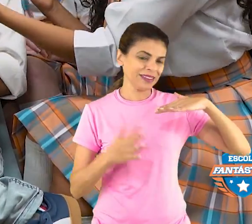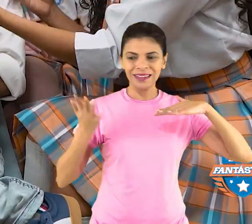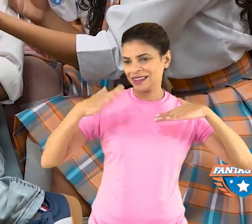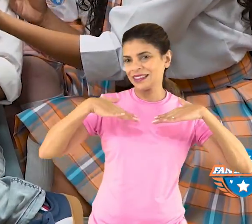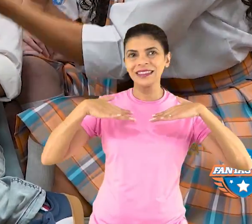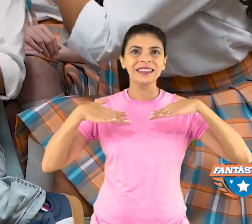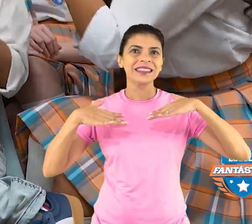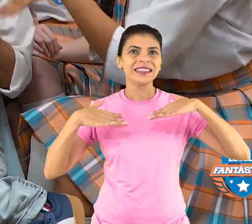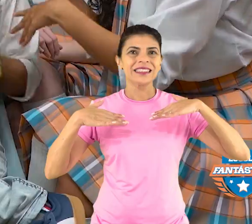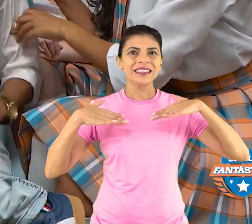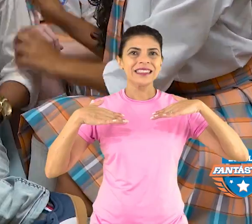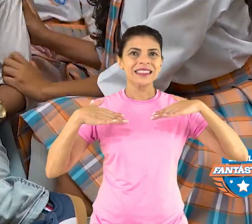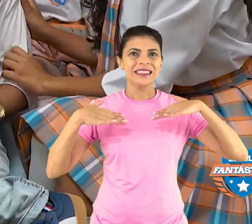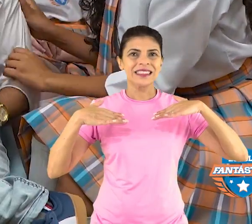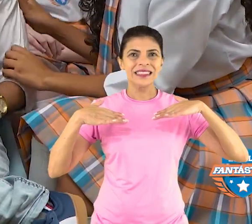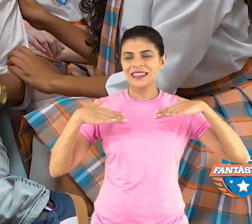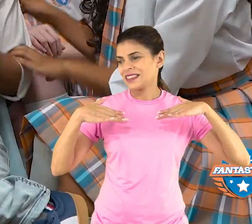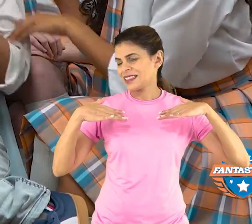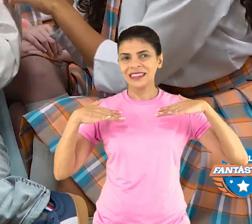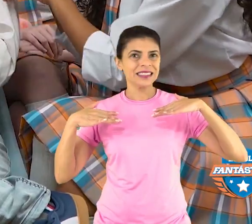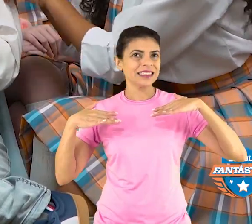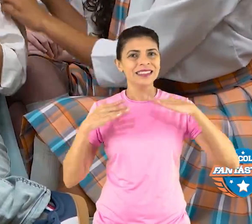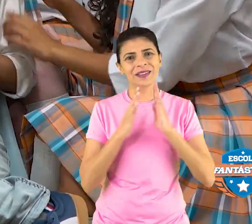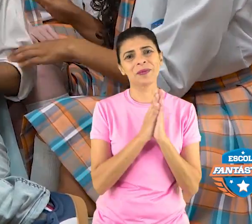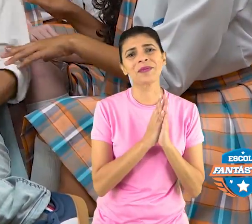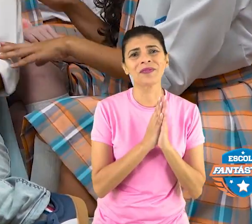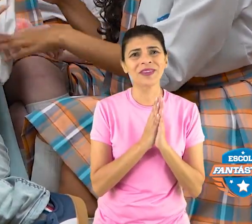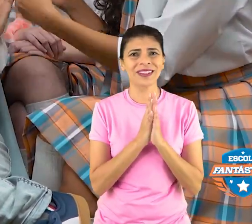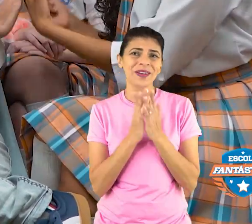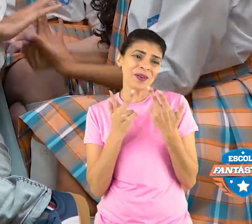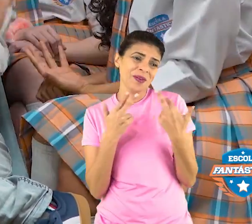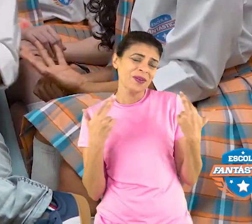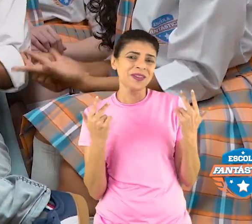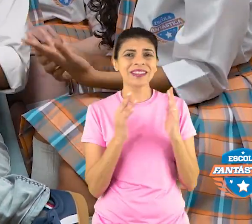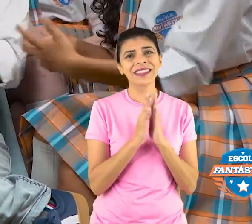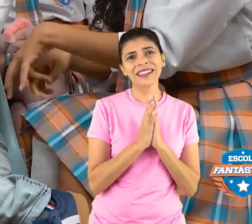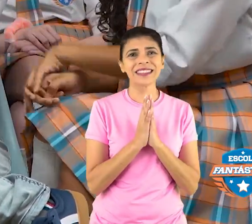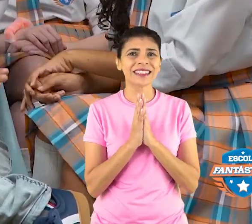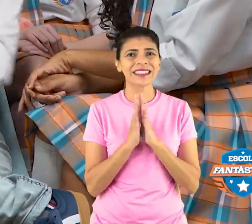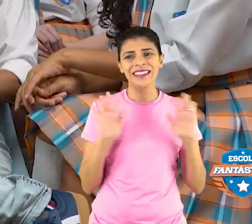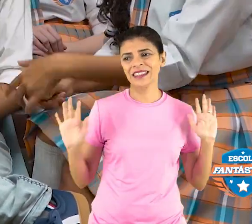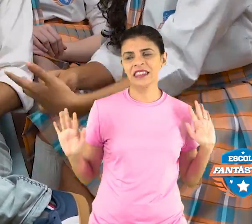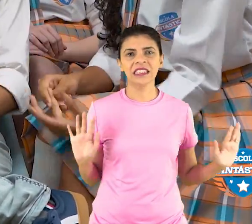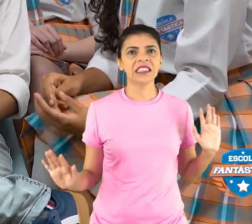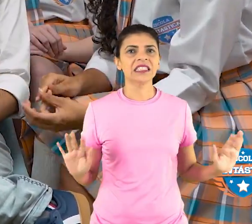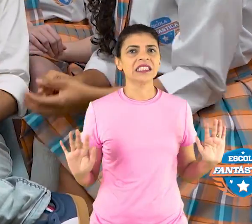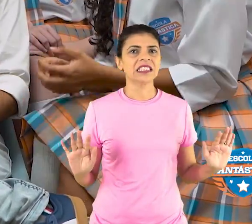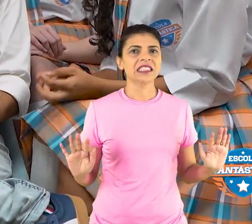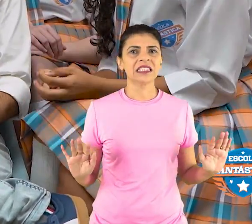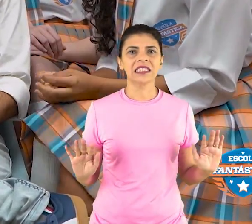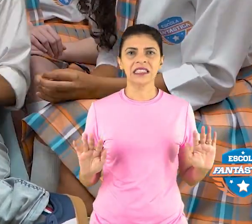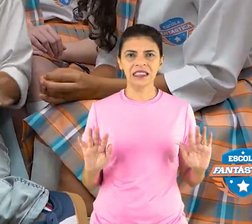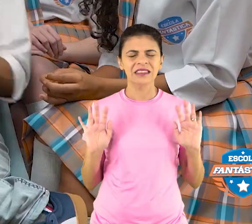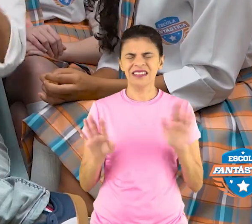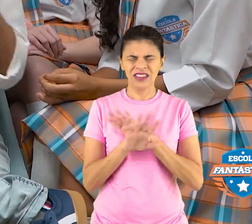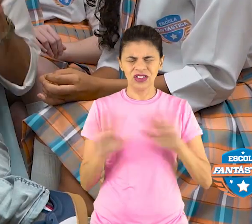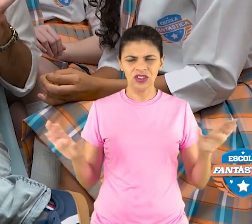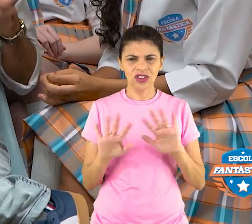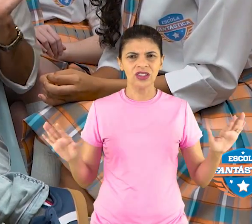vamos que vai ser, Gabi. Clarinho aqui. Que coisa, né? Olha, gente. Olha só, o meu sorriso é bonito.